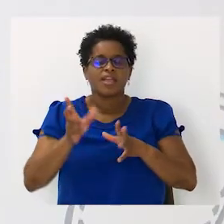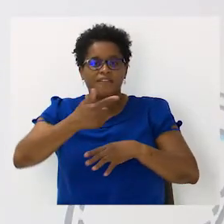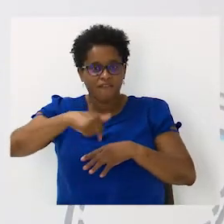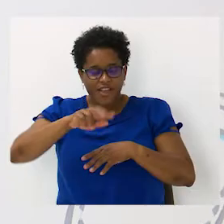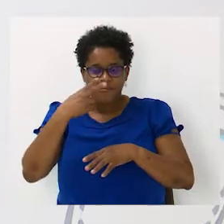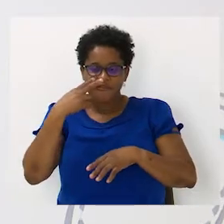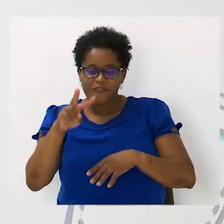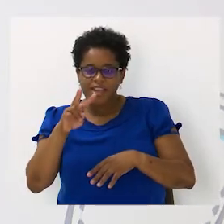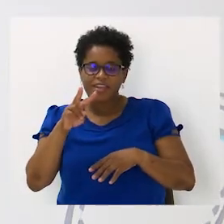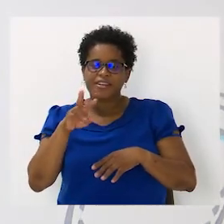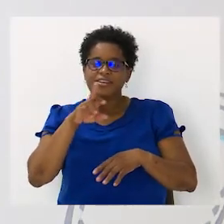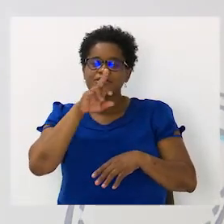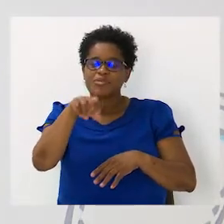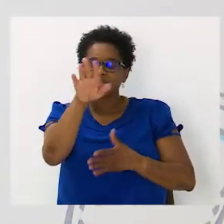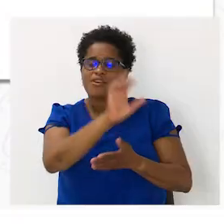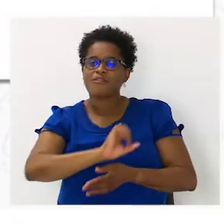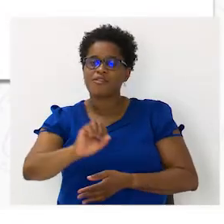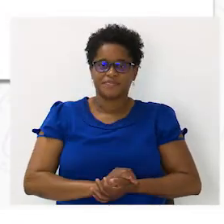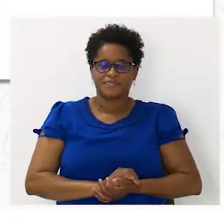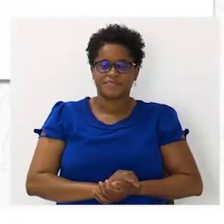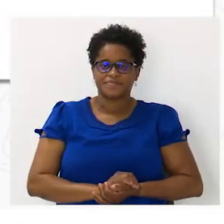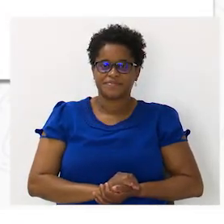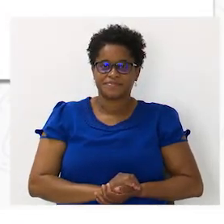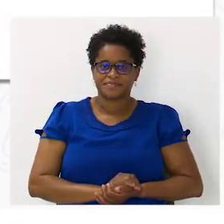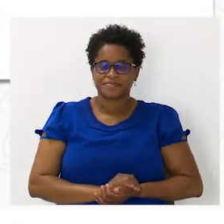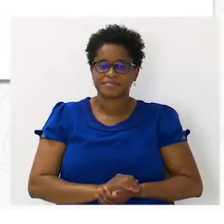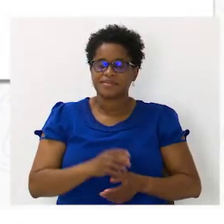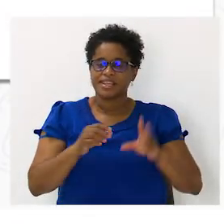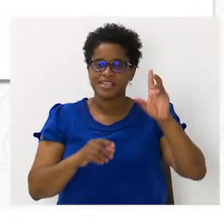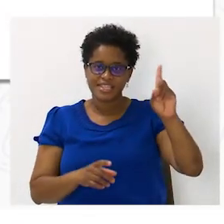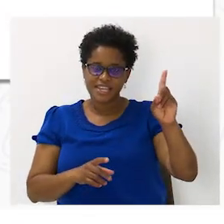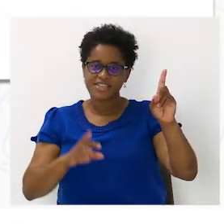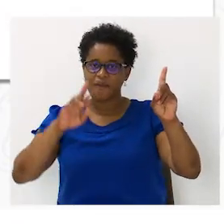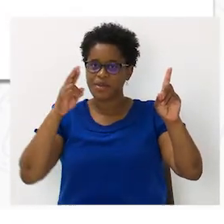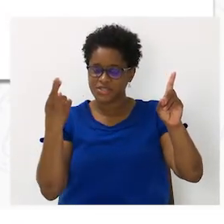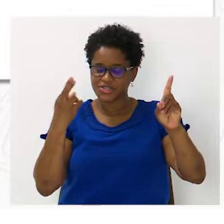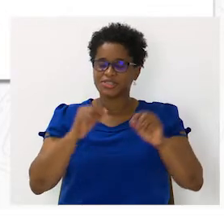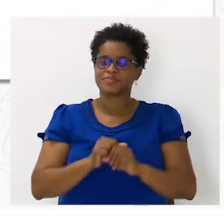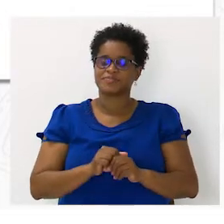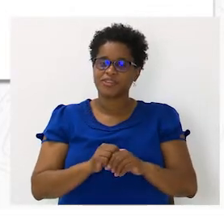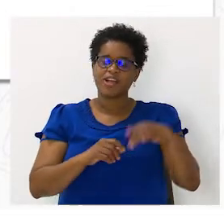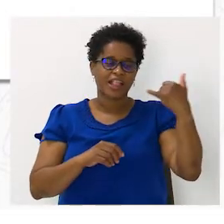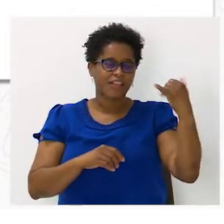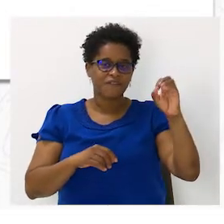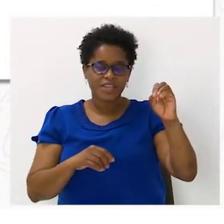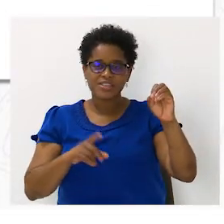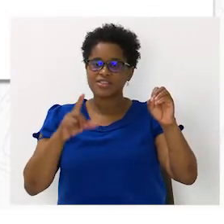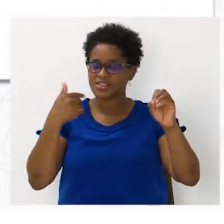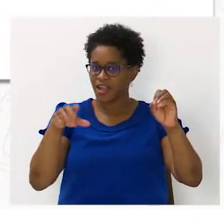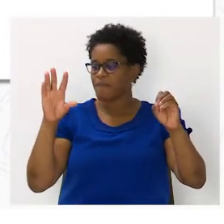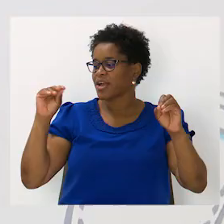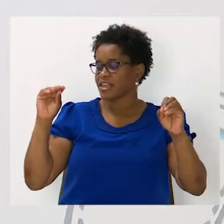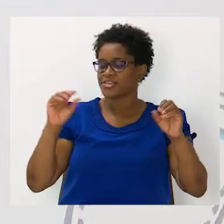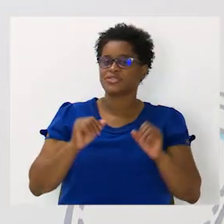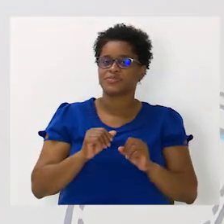Vamos conferir a vossa resposta. 6 está para x, assim como 20 está para